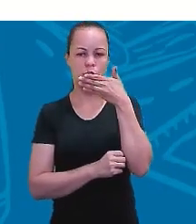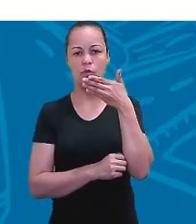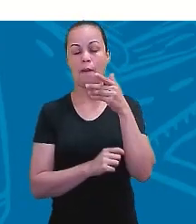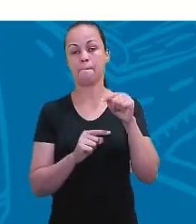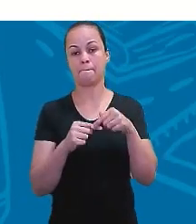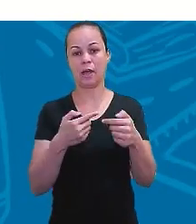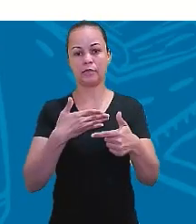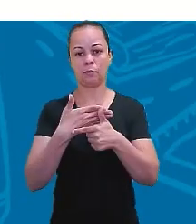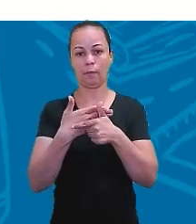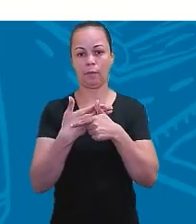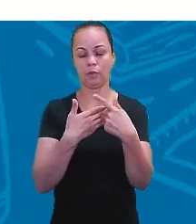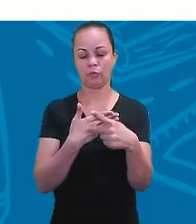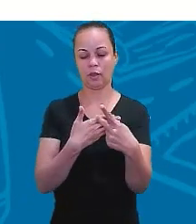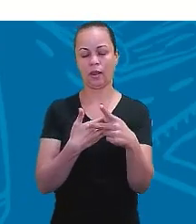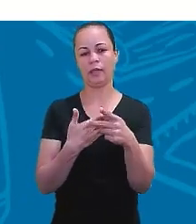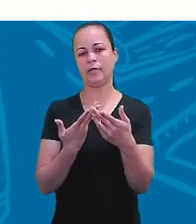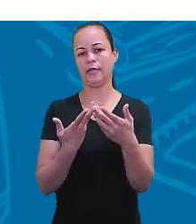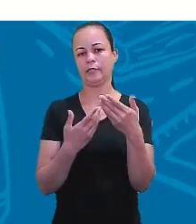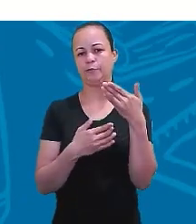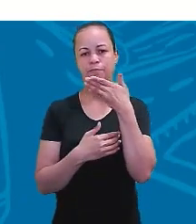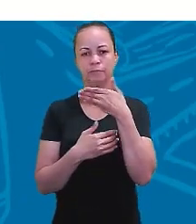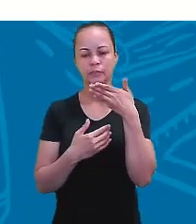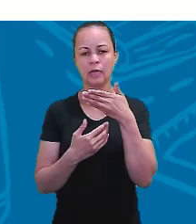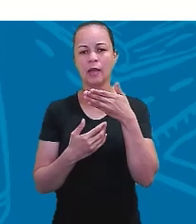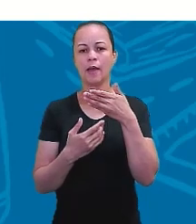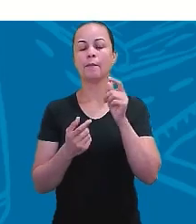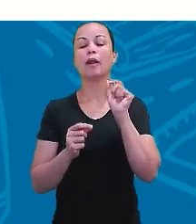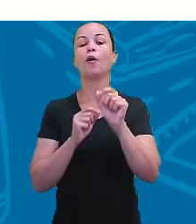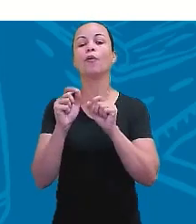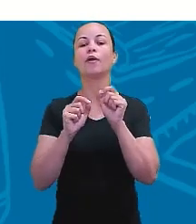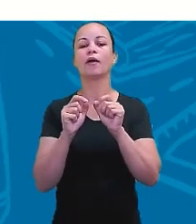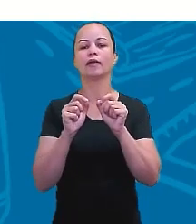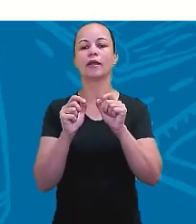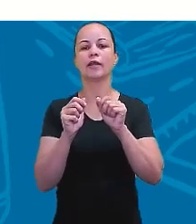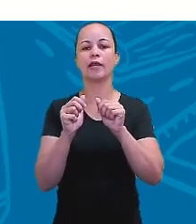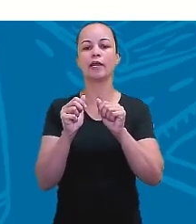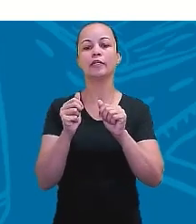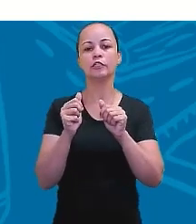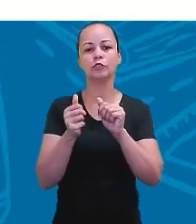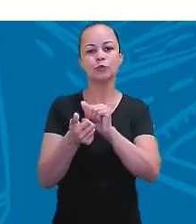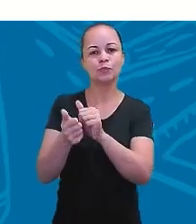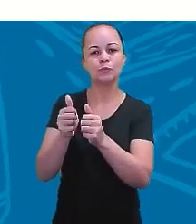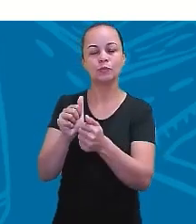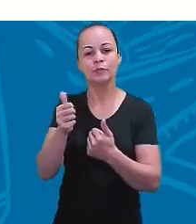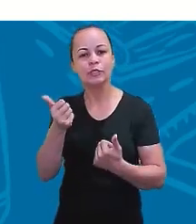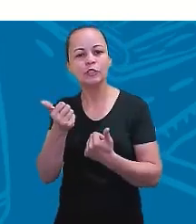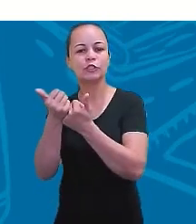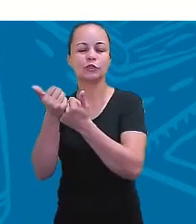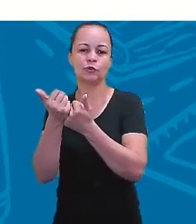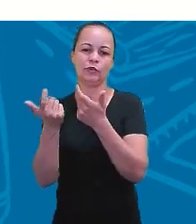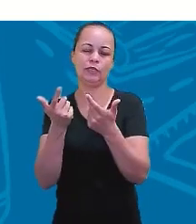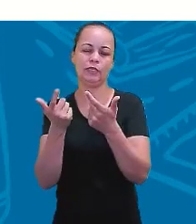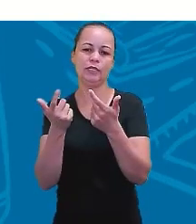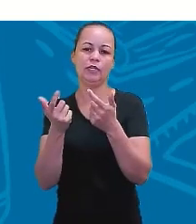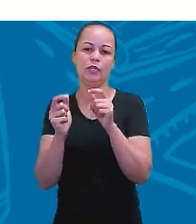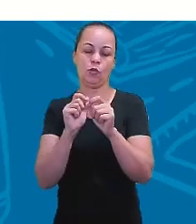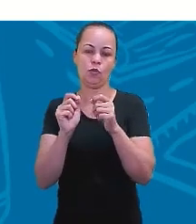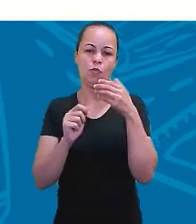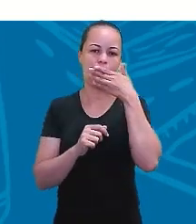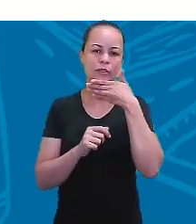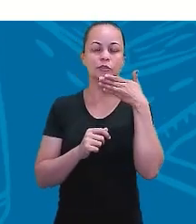dele é ser doce, para justamente substituir essa característica organoléptica que o açúcar